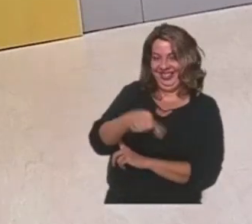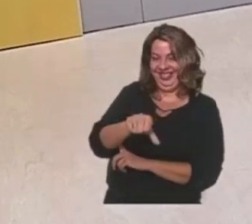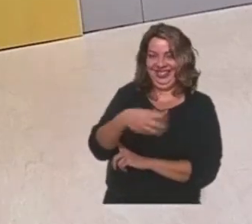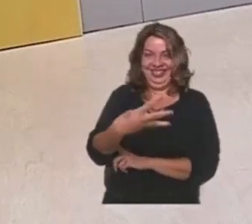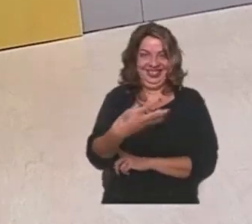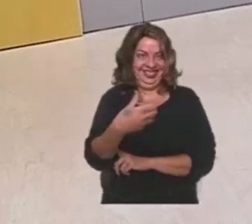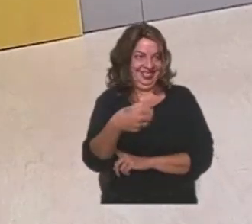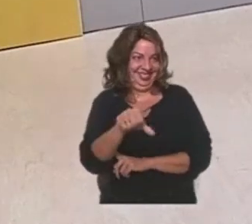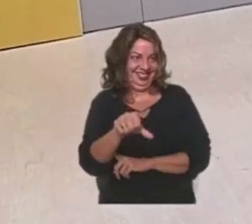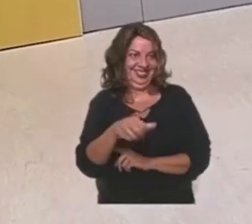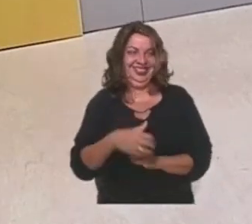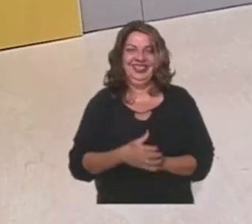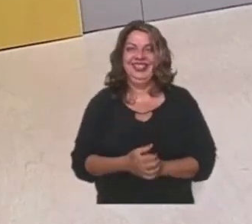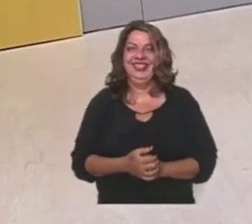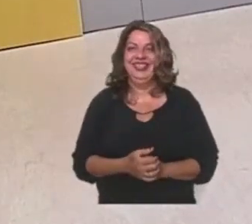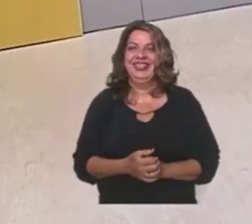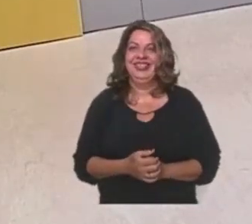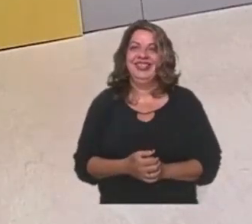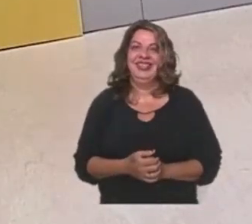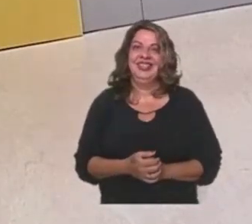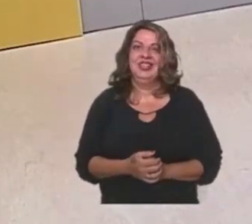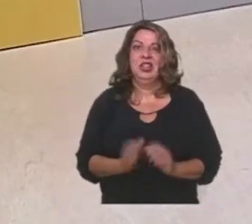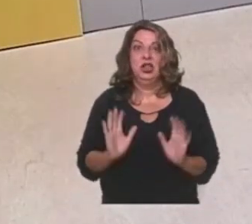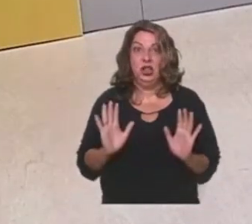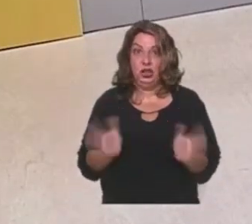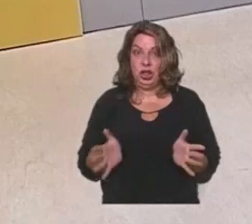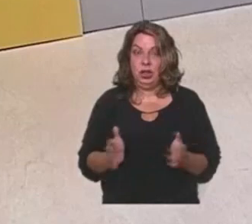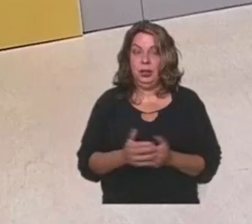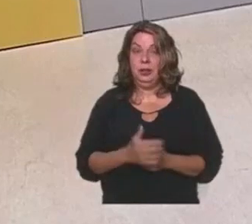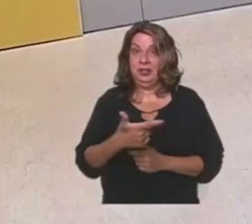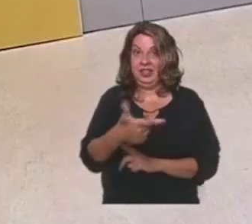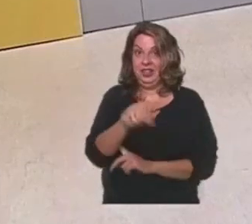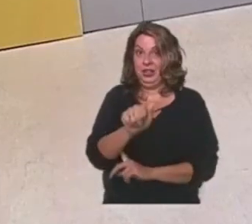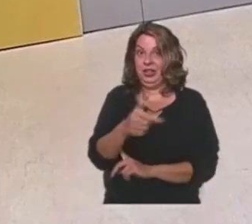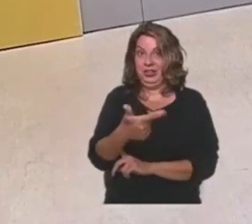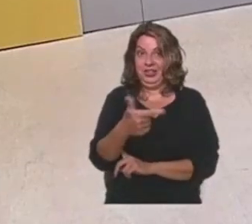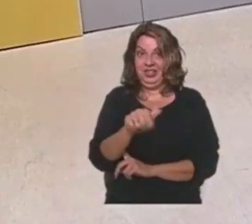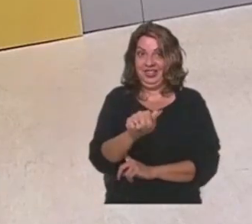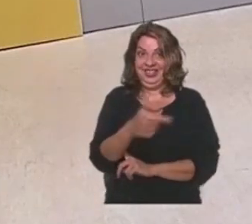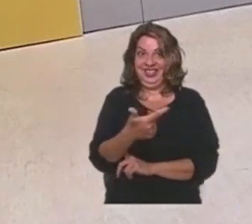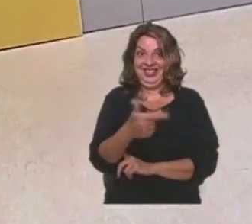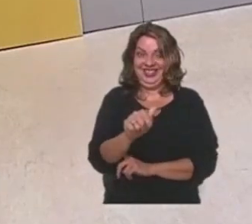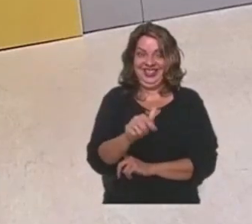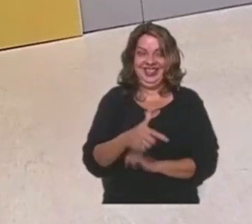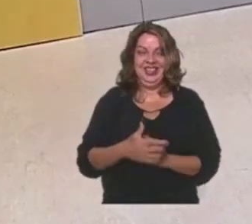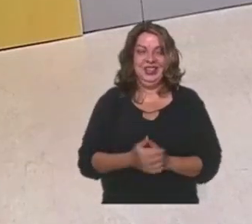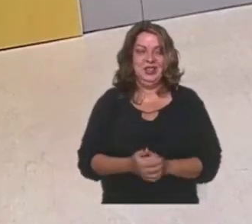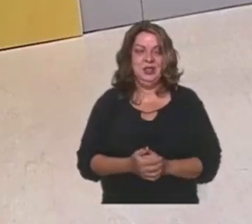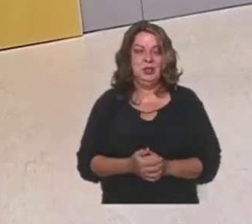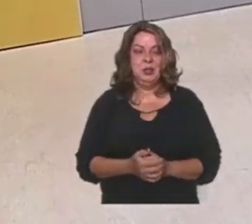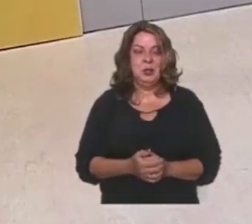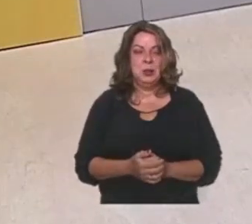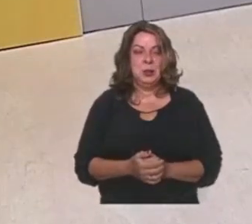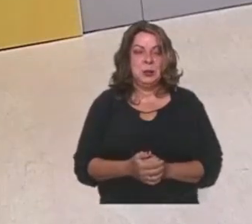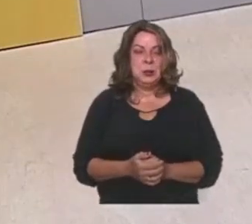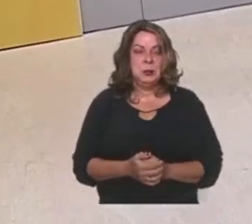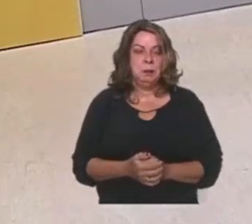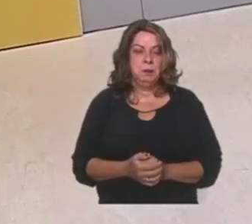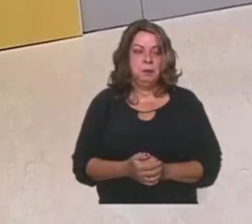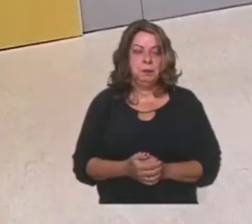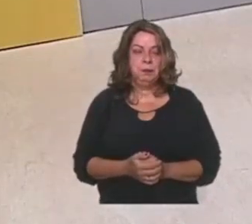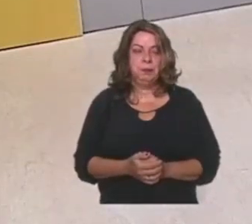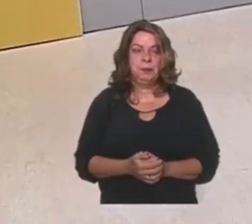49. 11, 40, 49, já chamei, chama agora 27, 27,